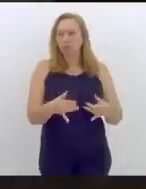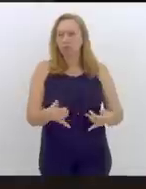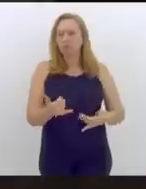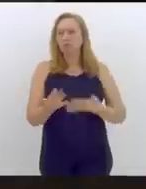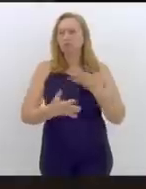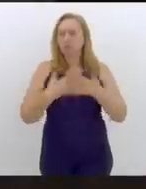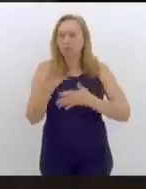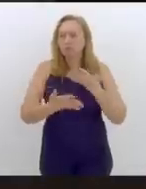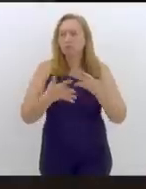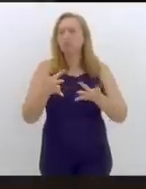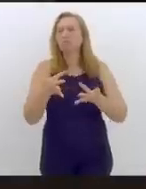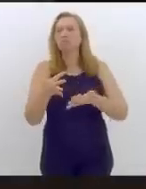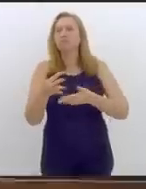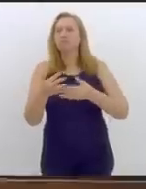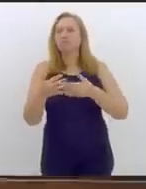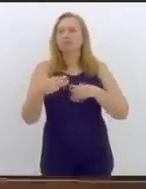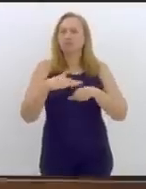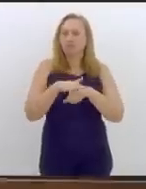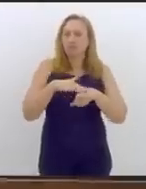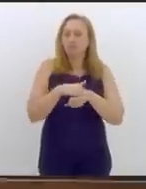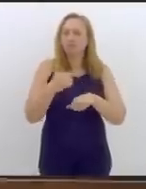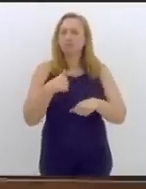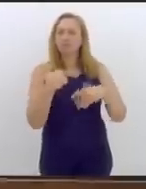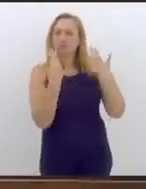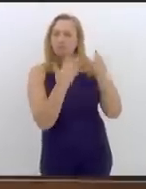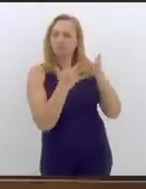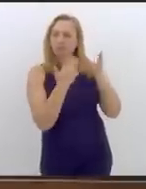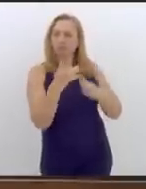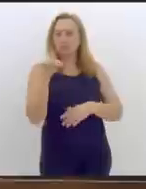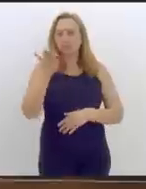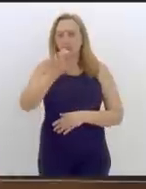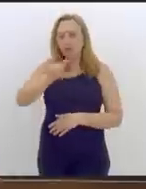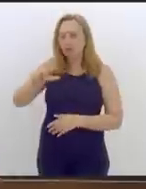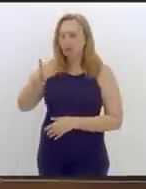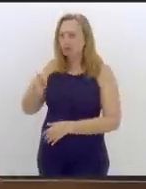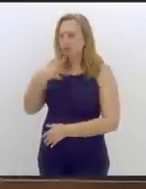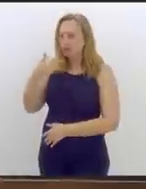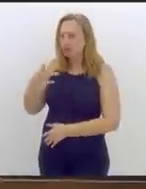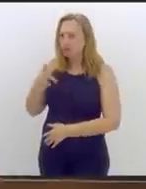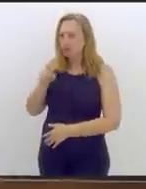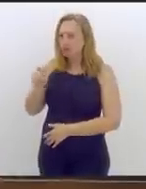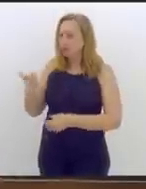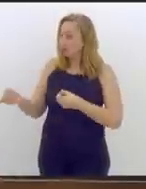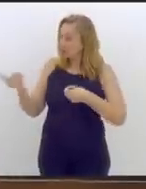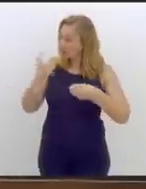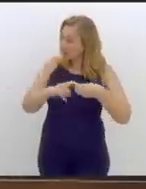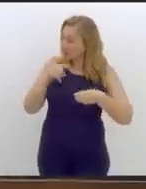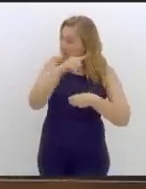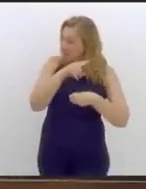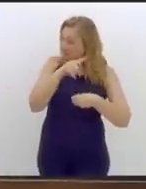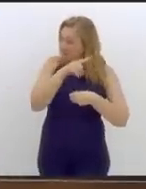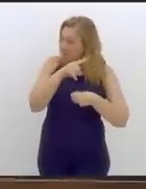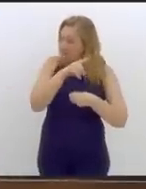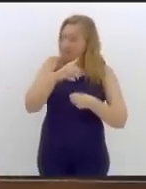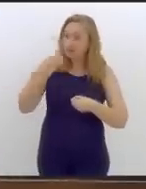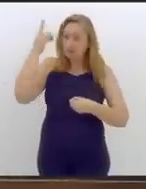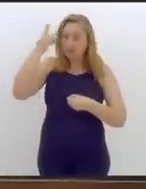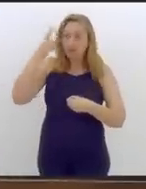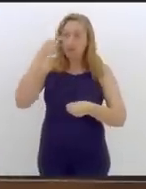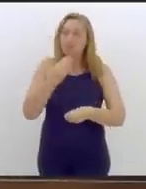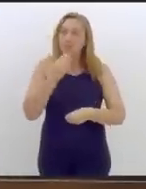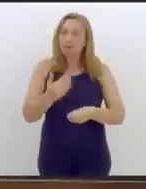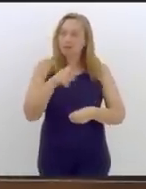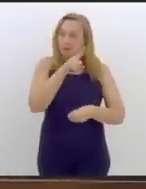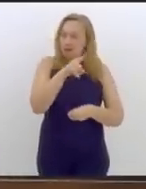Pô cara gostei e quando eu fui parabenizar o Coronel Coronel falou o seguinte para mim agora você volta lá Deputado faz uma gentileza para mim só pede